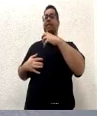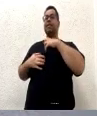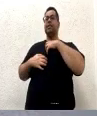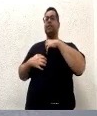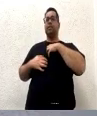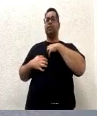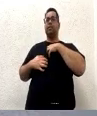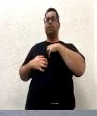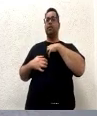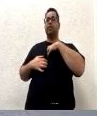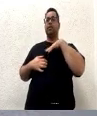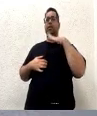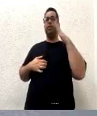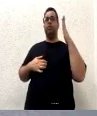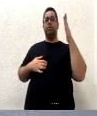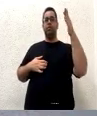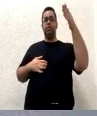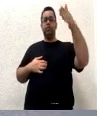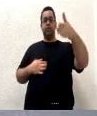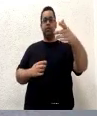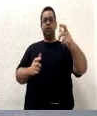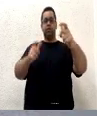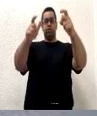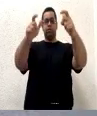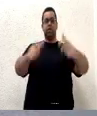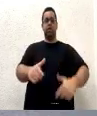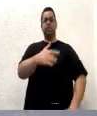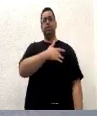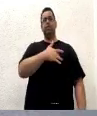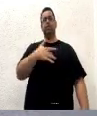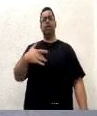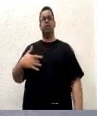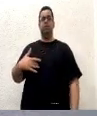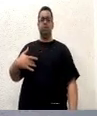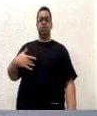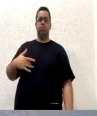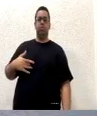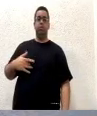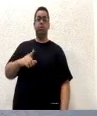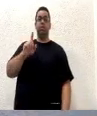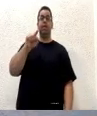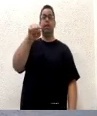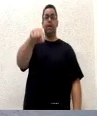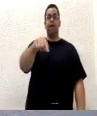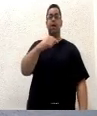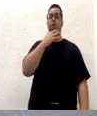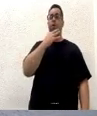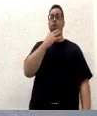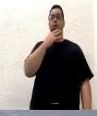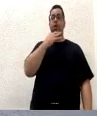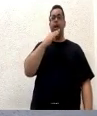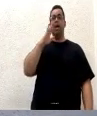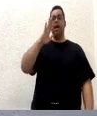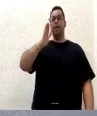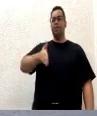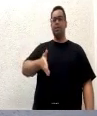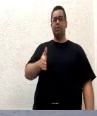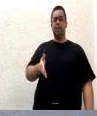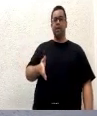vá na sua unidade de referência. Uma que ela já tem todo o conhecimento da equipe, ela vai ser